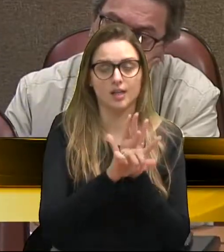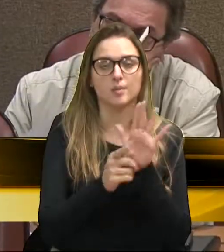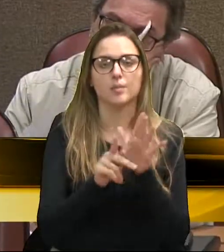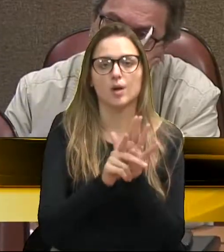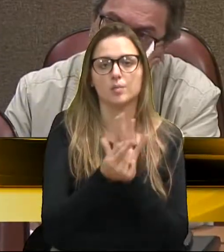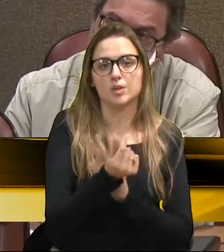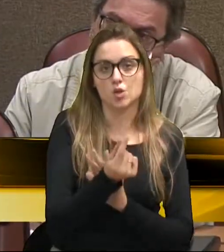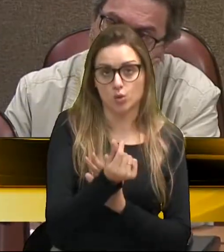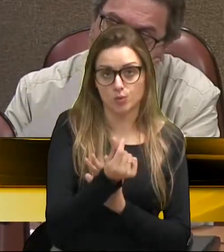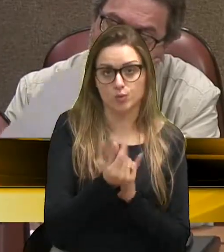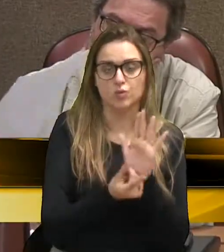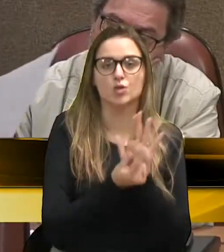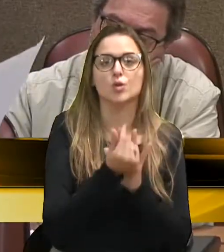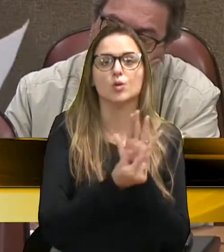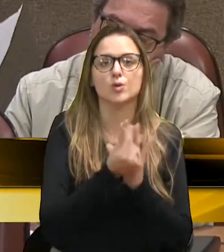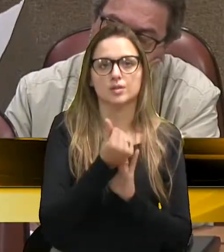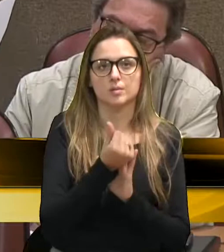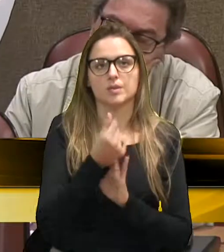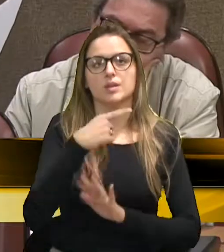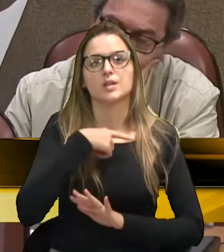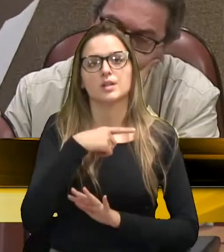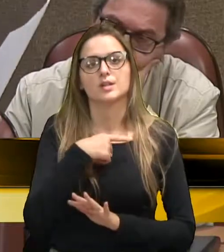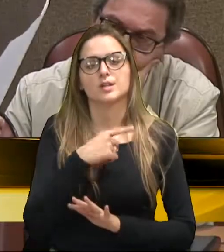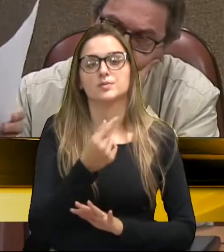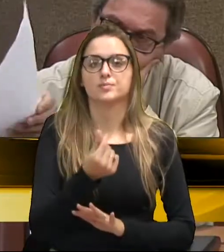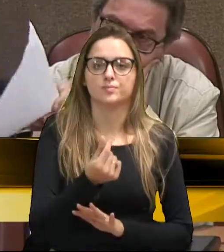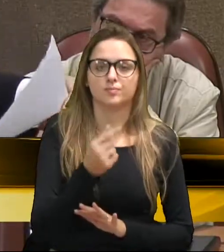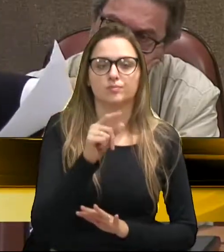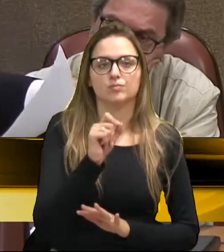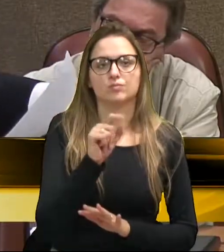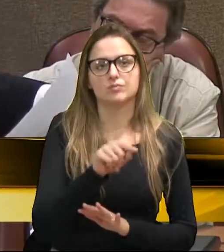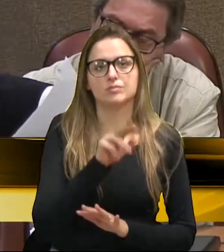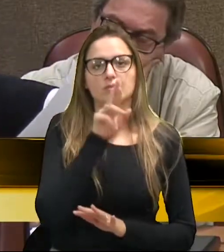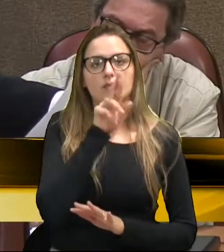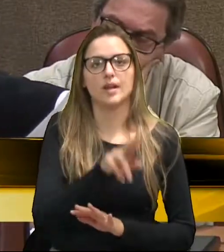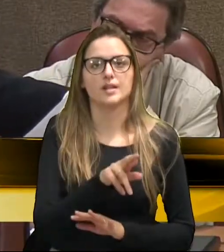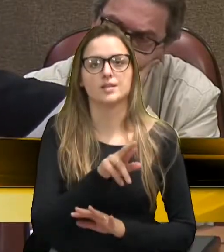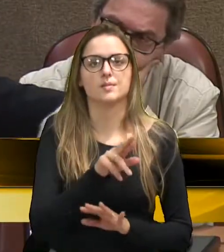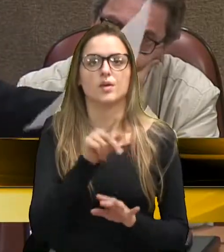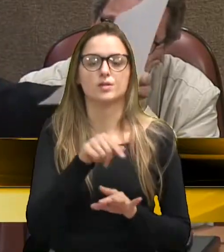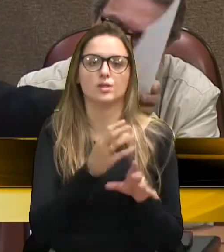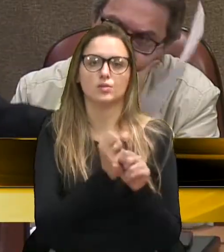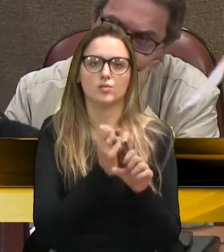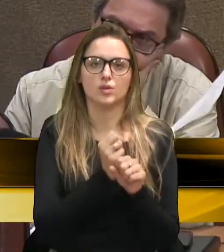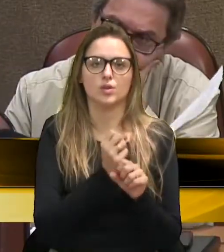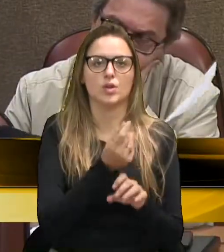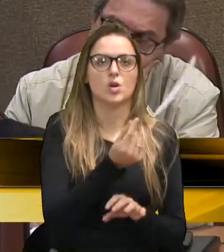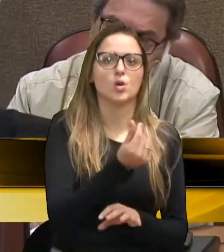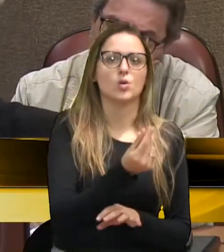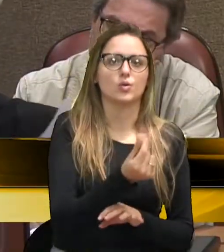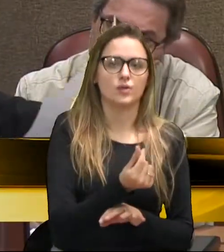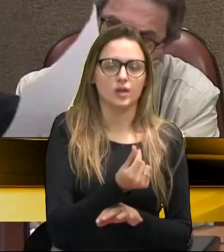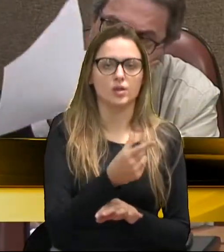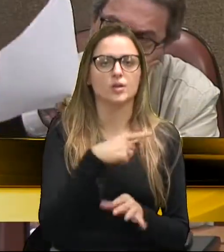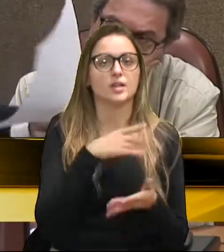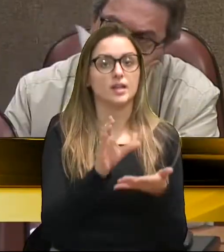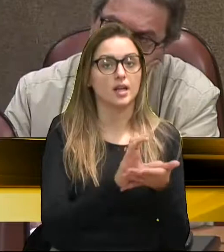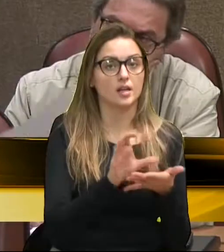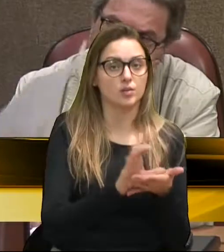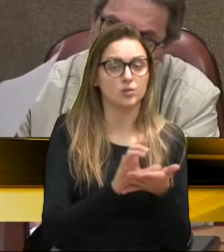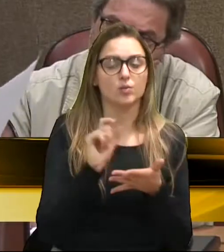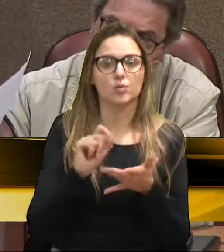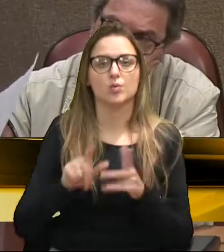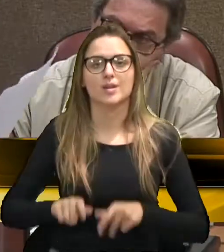do resultado nominal, o que vem a ser o resultado nominal? Aquela diferença entre receita que se arrecada e a